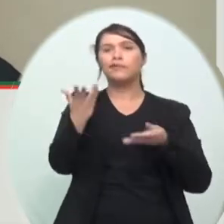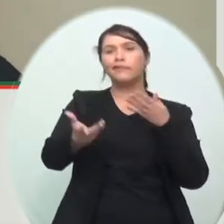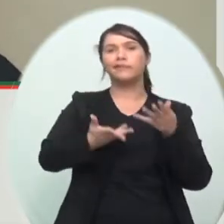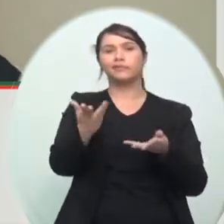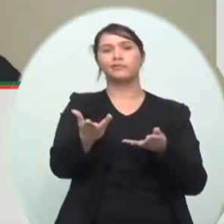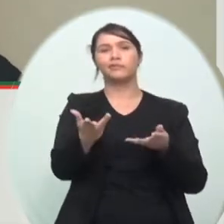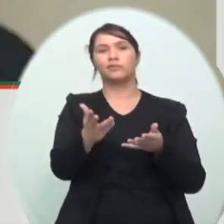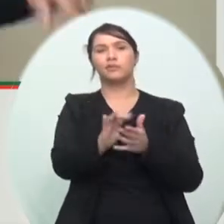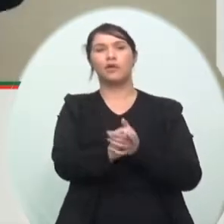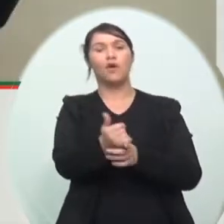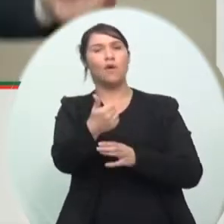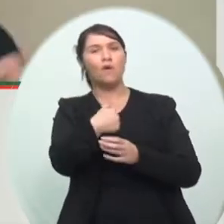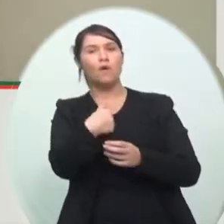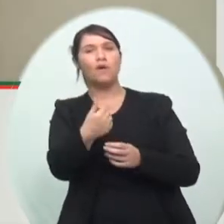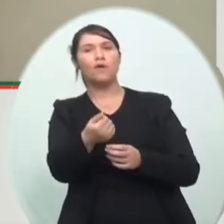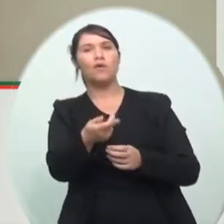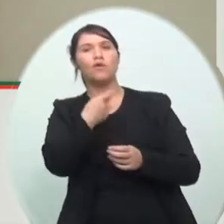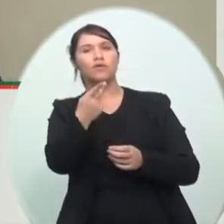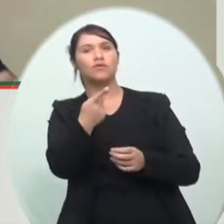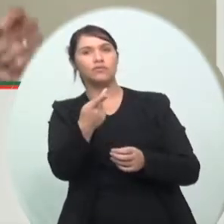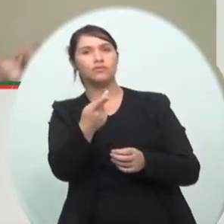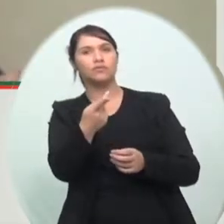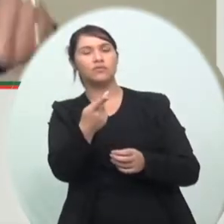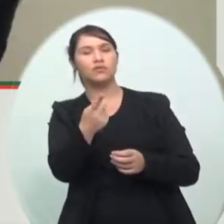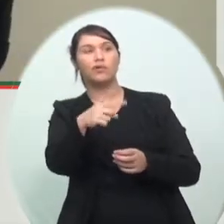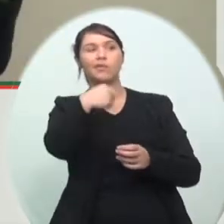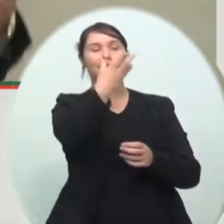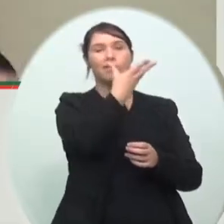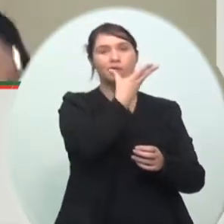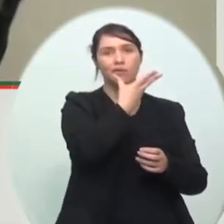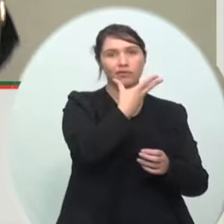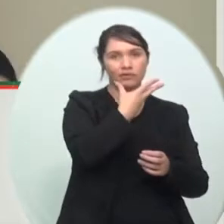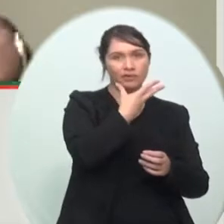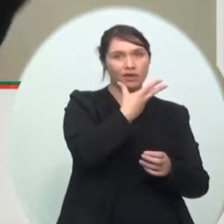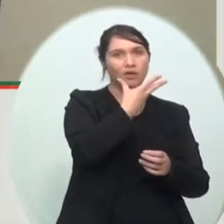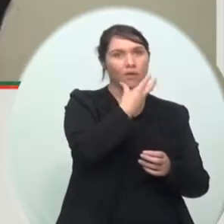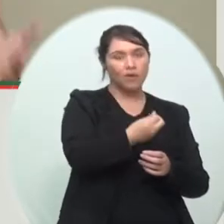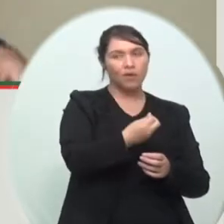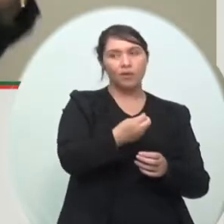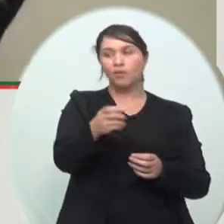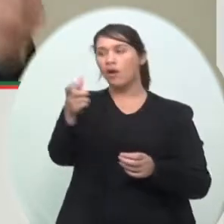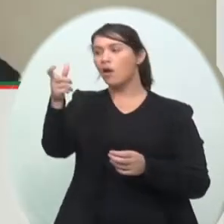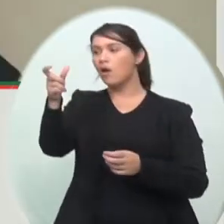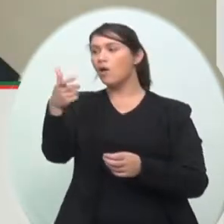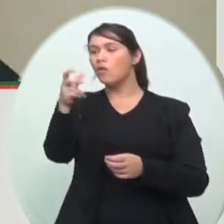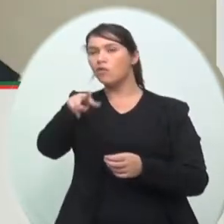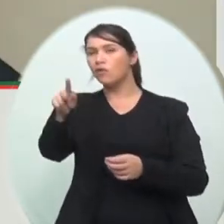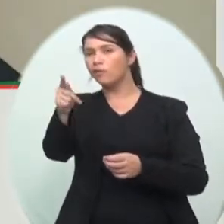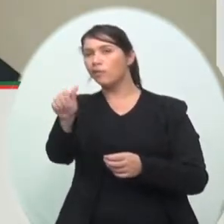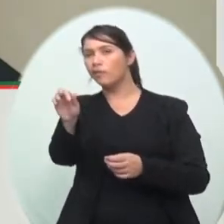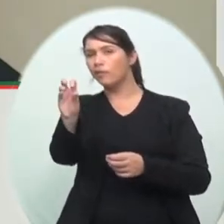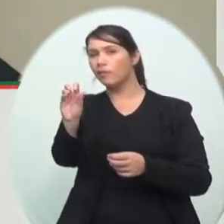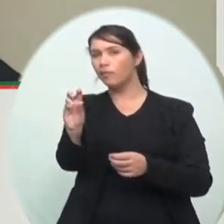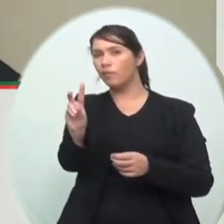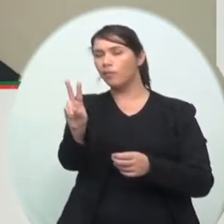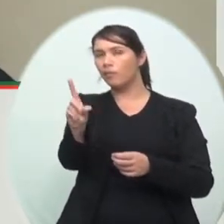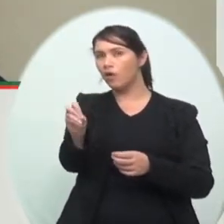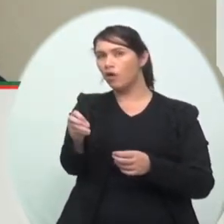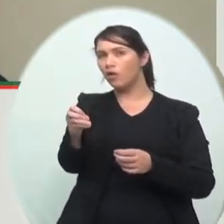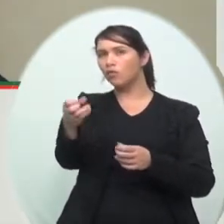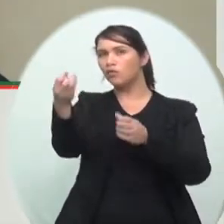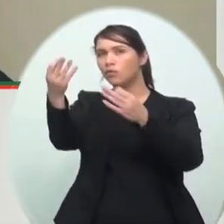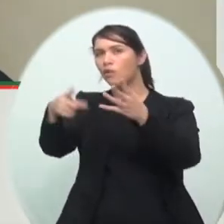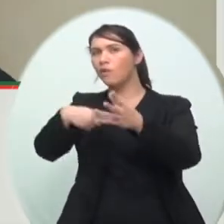eu estou falando de um caso, o Paulo falou de outros, e todos os vereadores aqui, chega dias e dias, pessoas te procurando com problema relacionado à